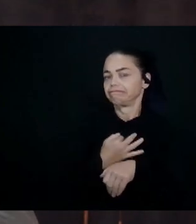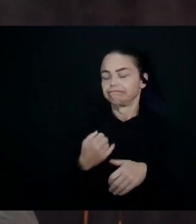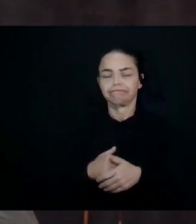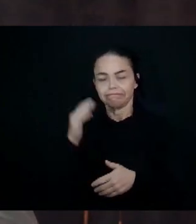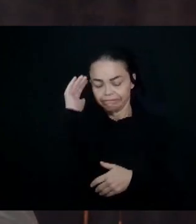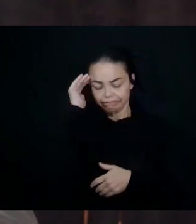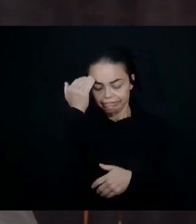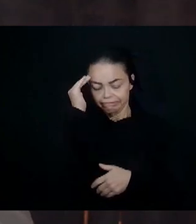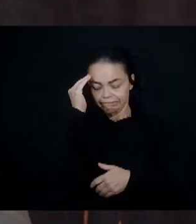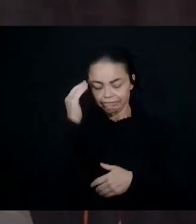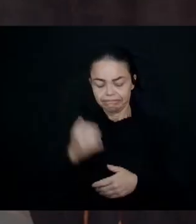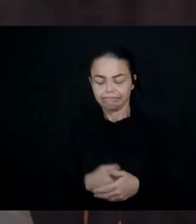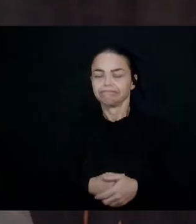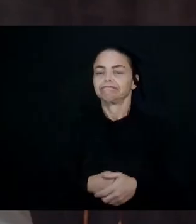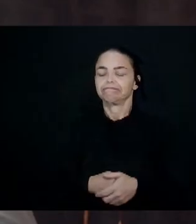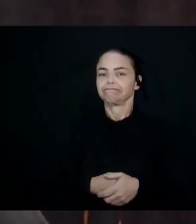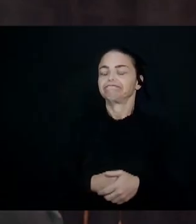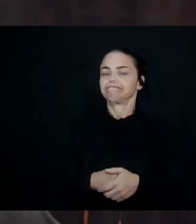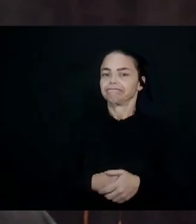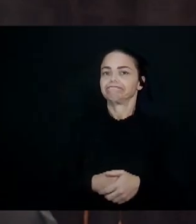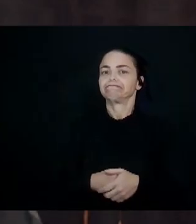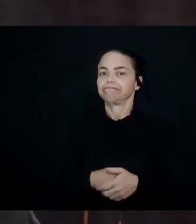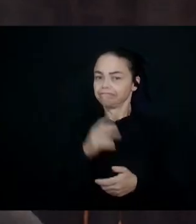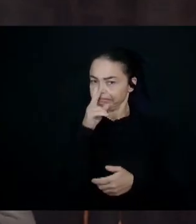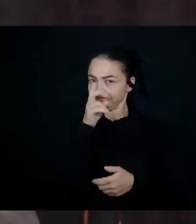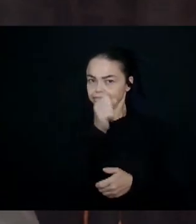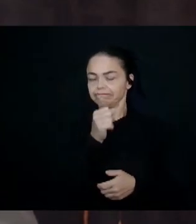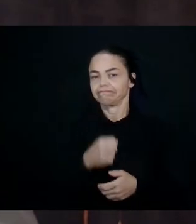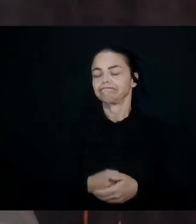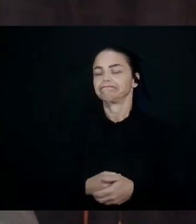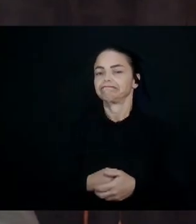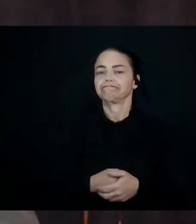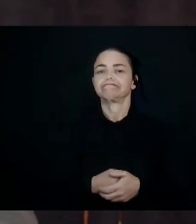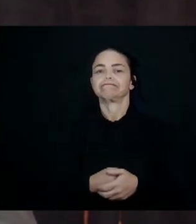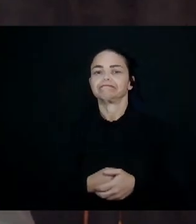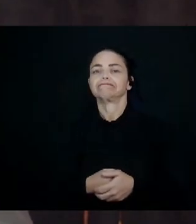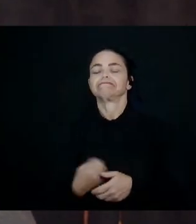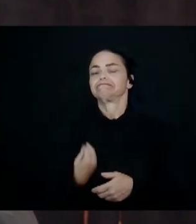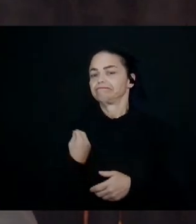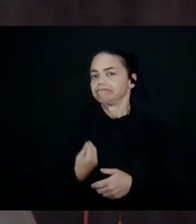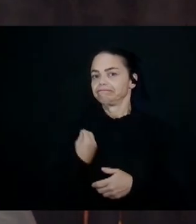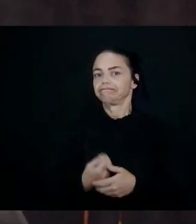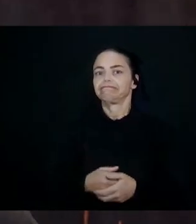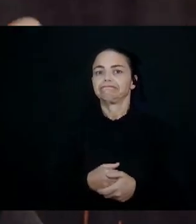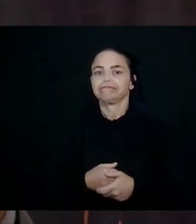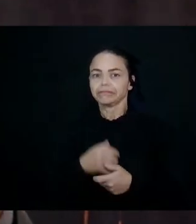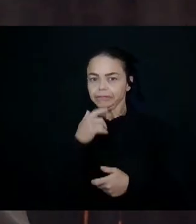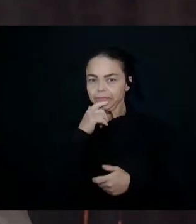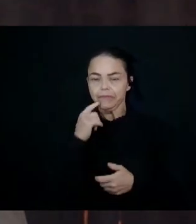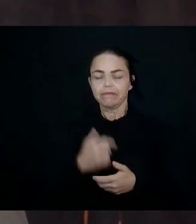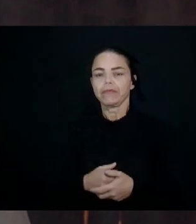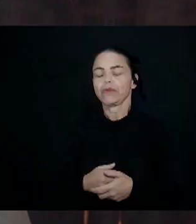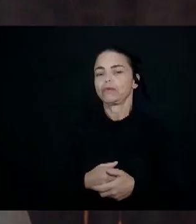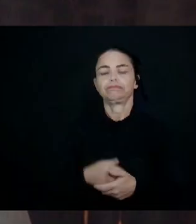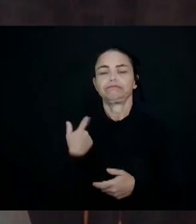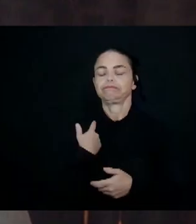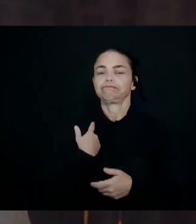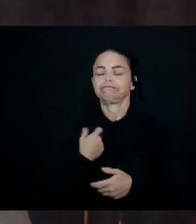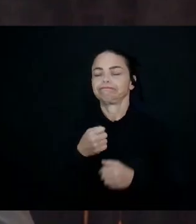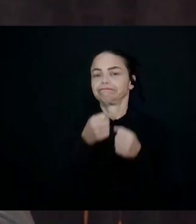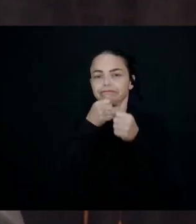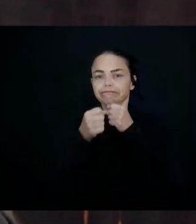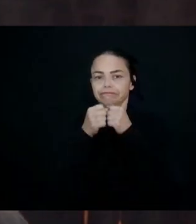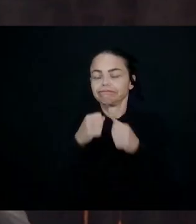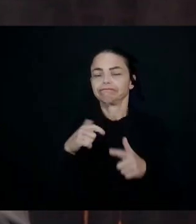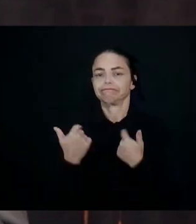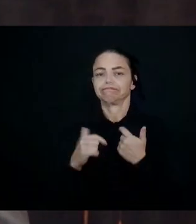lá na frente isso vai fortalecer ele em outras situações que ele vai viver na vida, né? De repente não passar numa entrevista de emprego, de repente